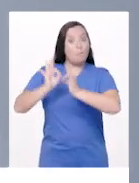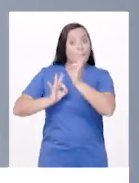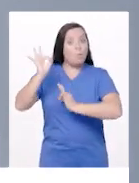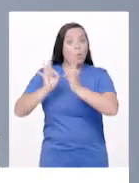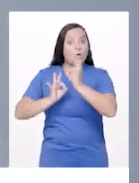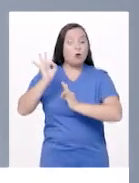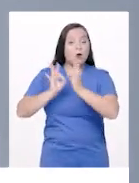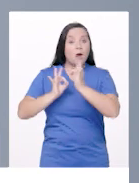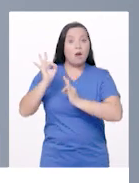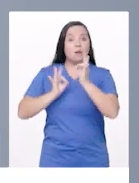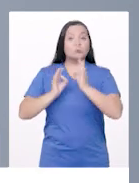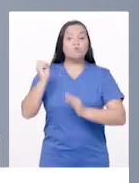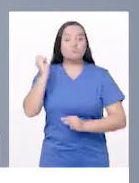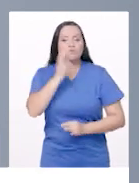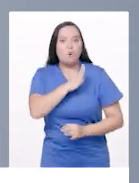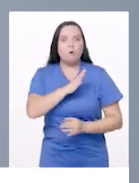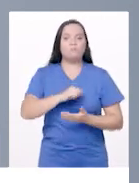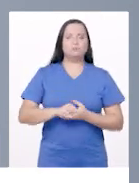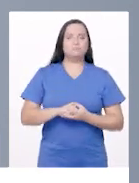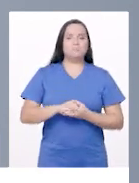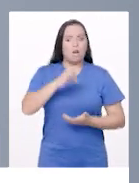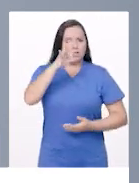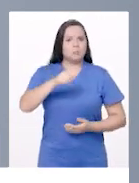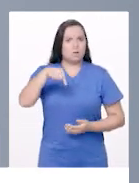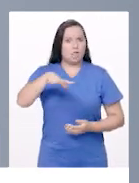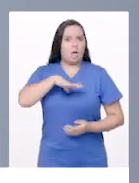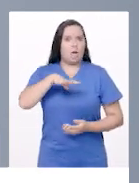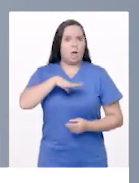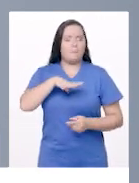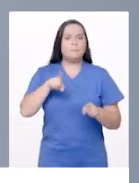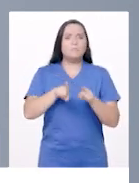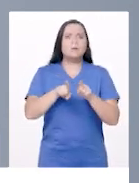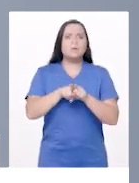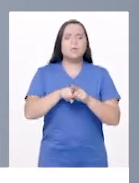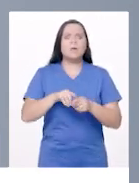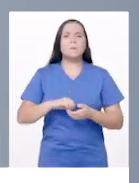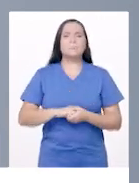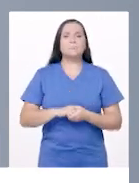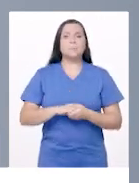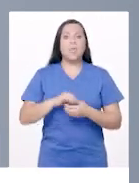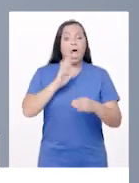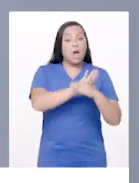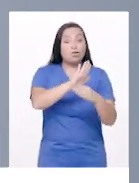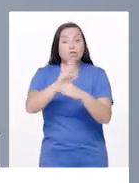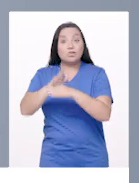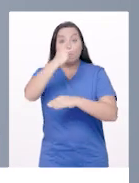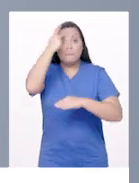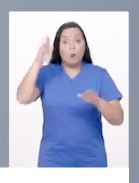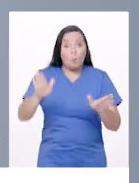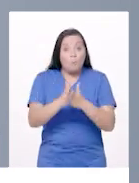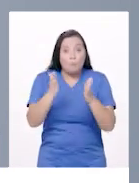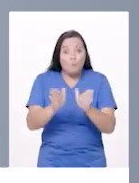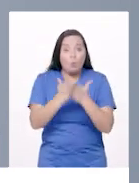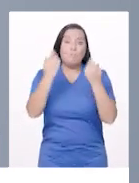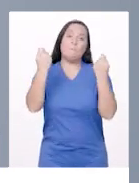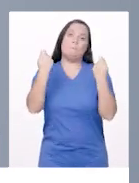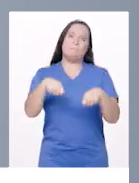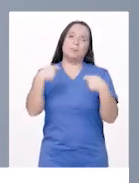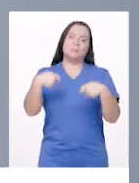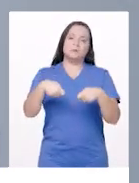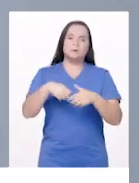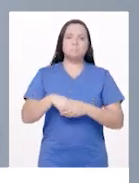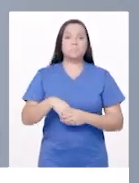e litoral, os projetos e iniciativas inovadoras que deram certo na capital e beneficiaram principalmente os mais pobres e os que